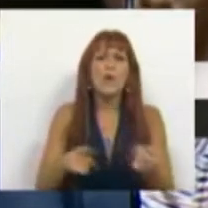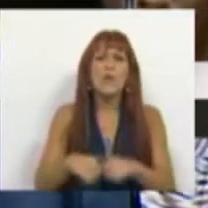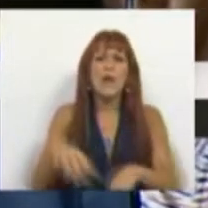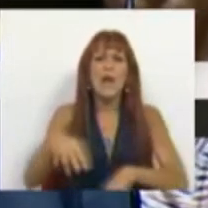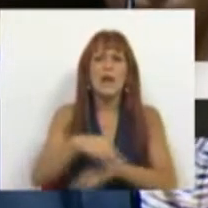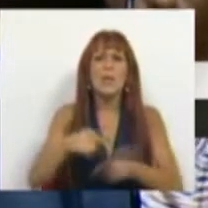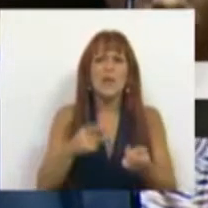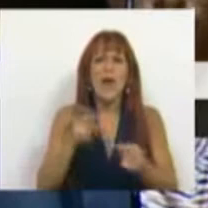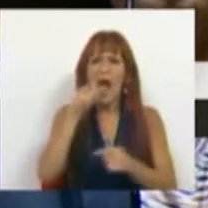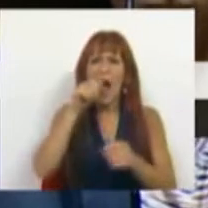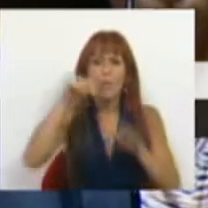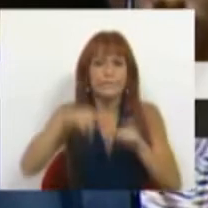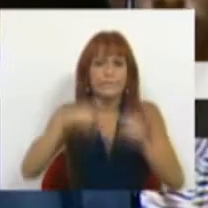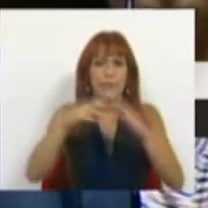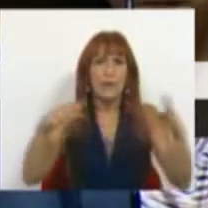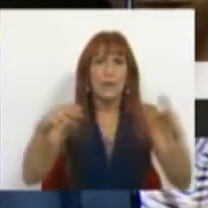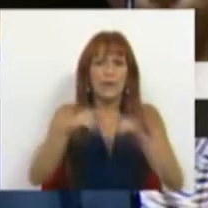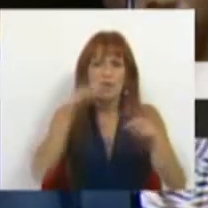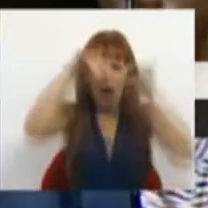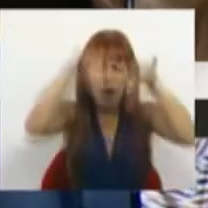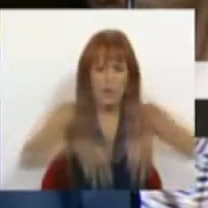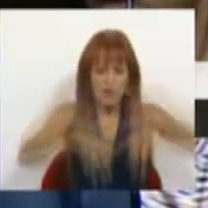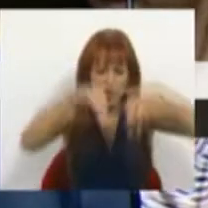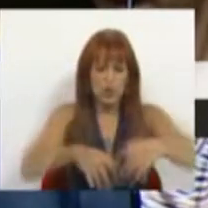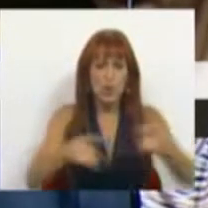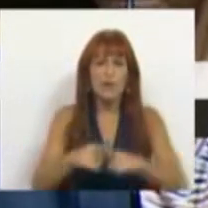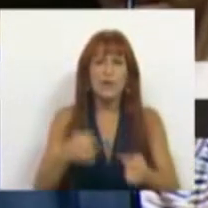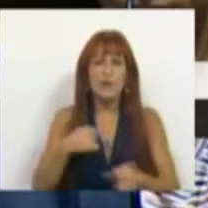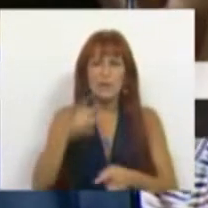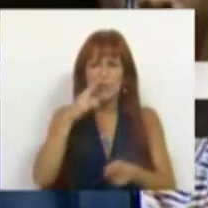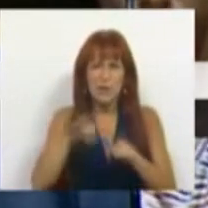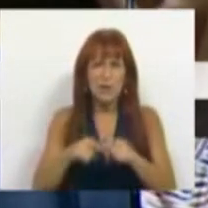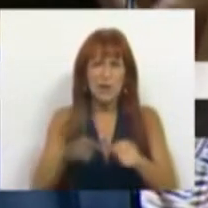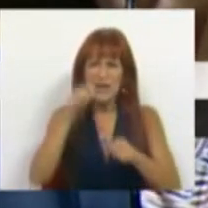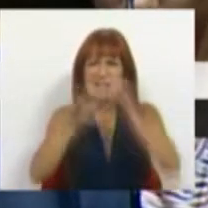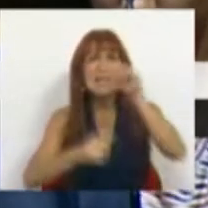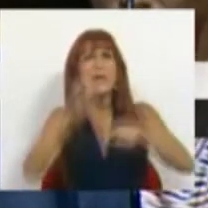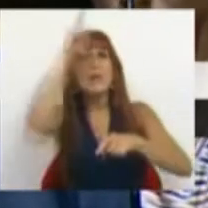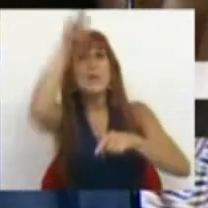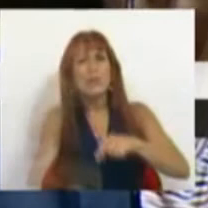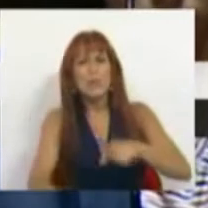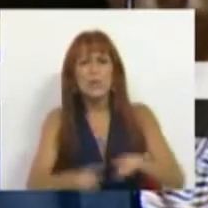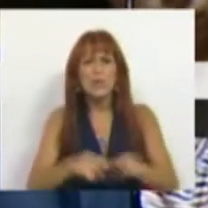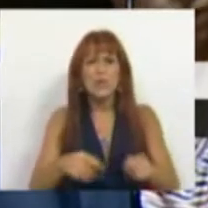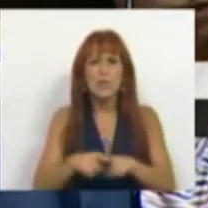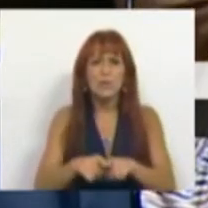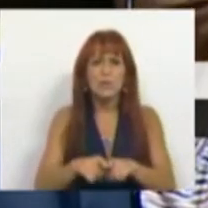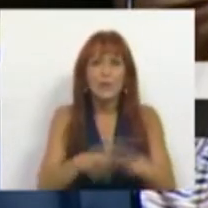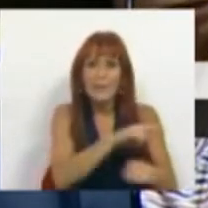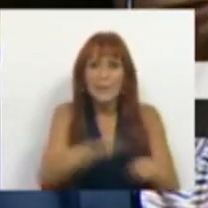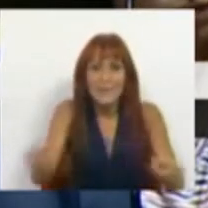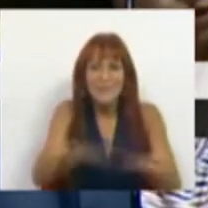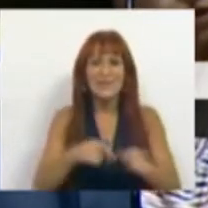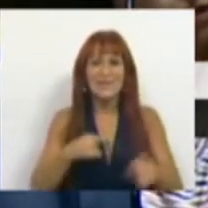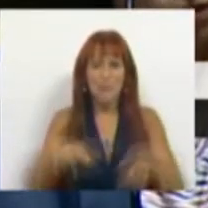que deixam entrar água da chuva que provocam infiltrações, paredes que apresentam fissuras horizontais, um campo de jogos exterior que não existe